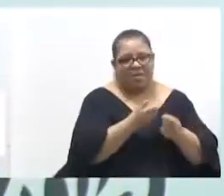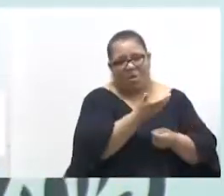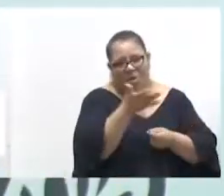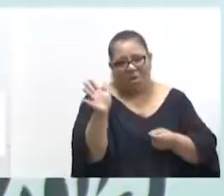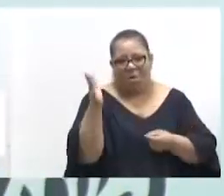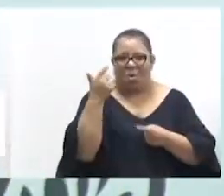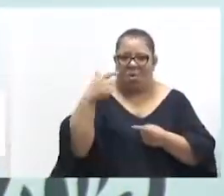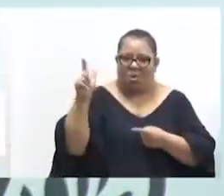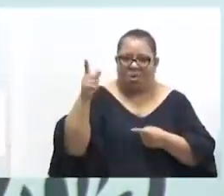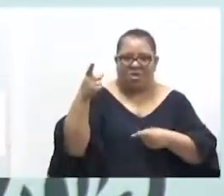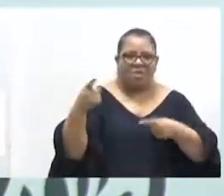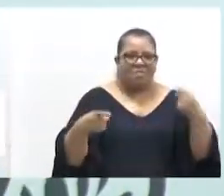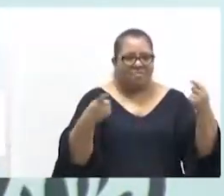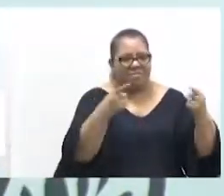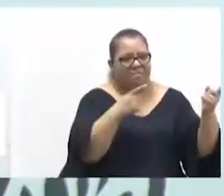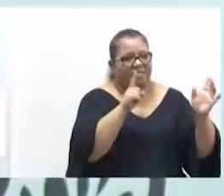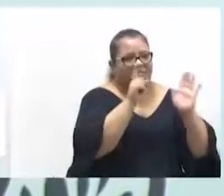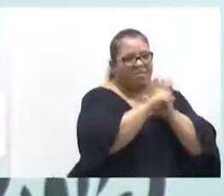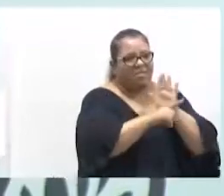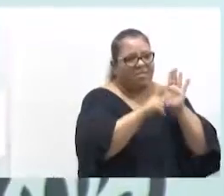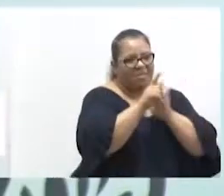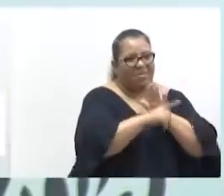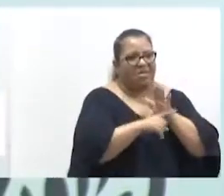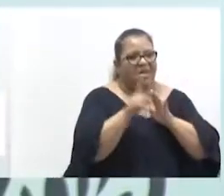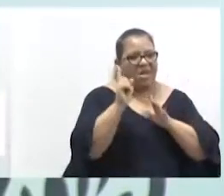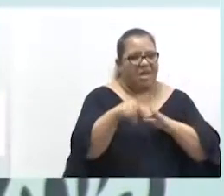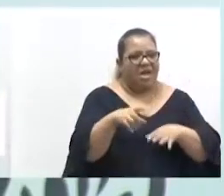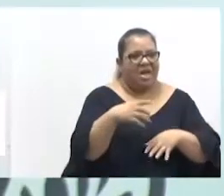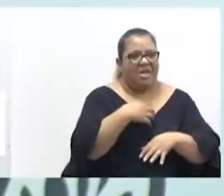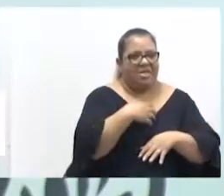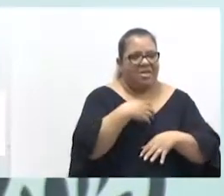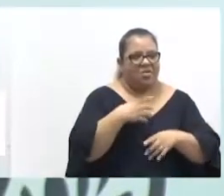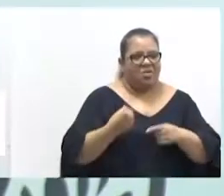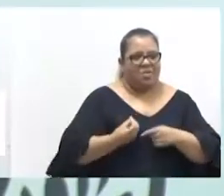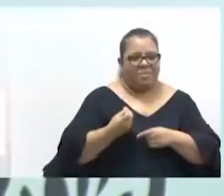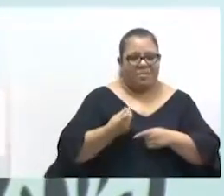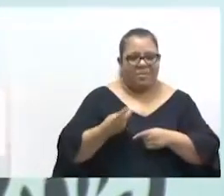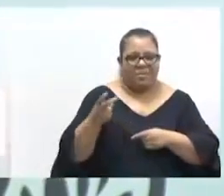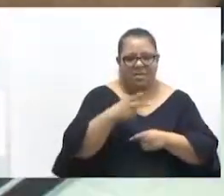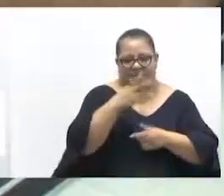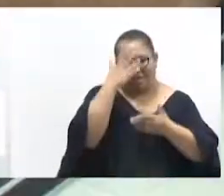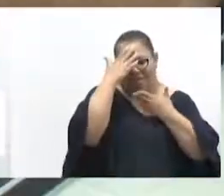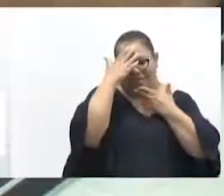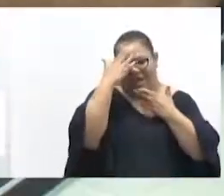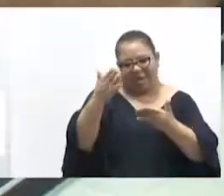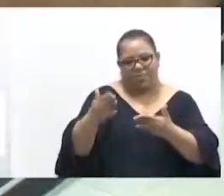discussão e as perguntas, que eu acho que é o grande sentido da presença de todos nós. Muito obrigada.